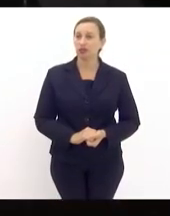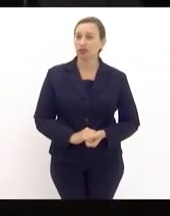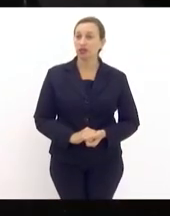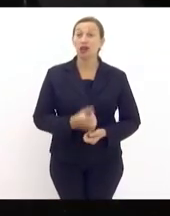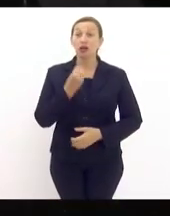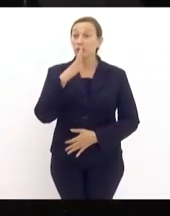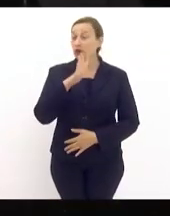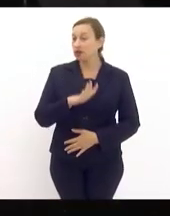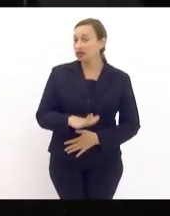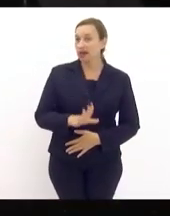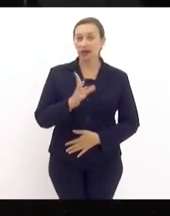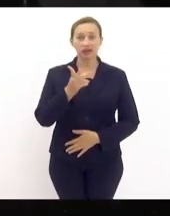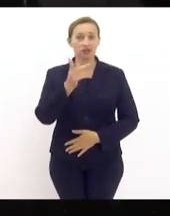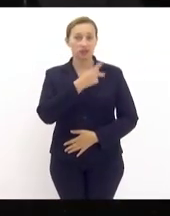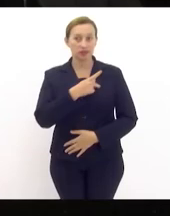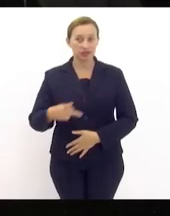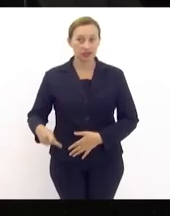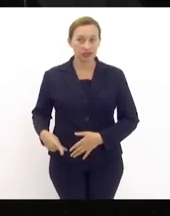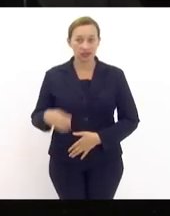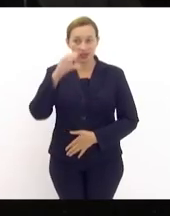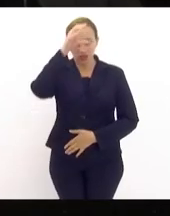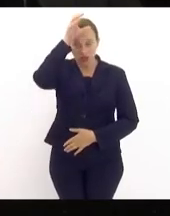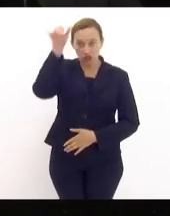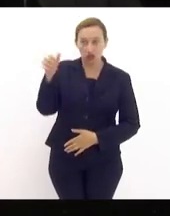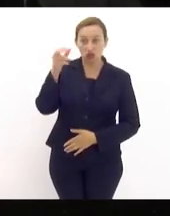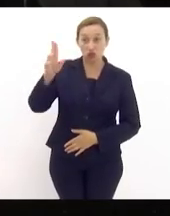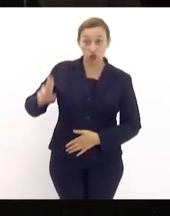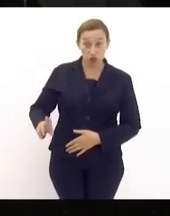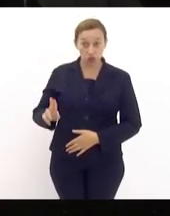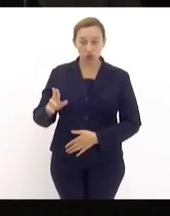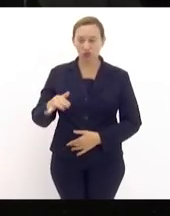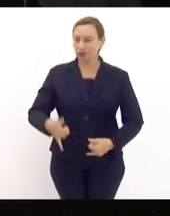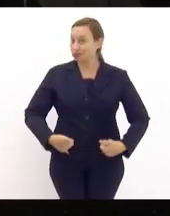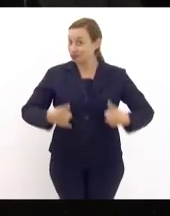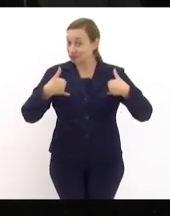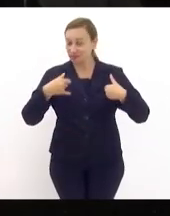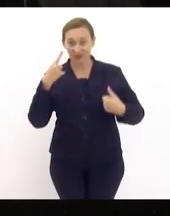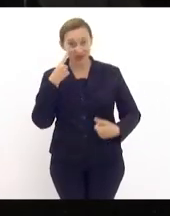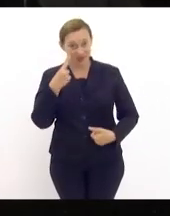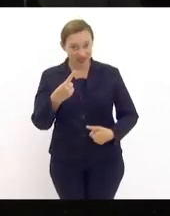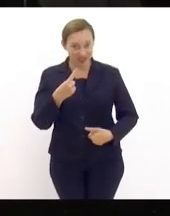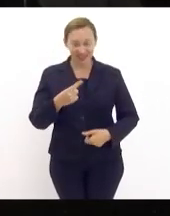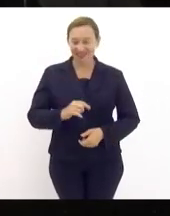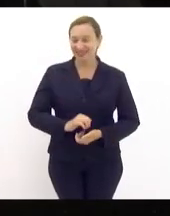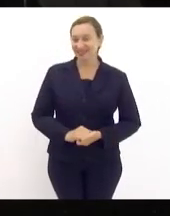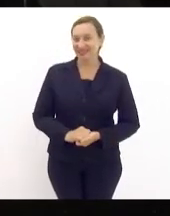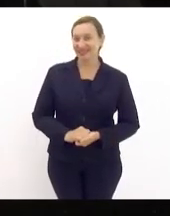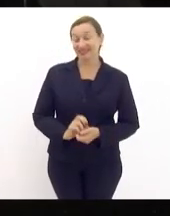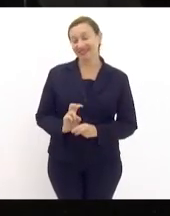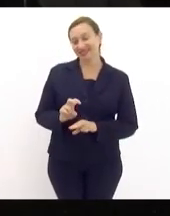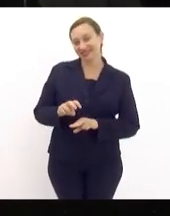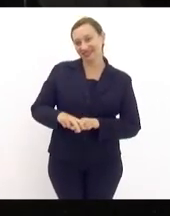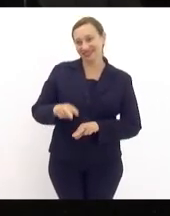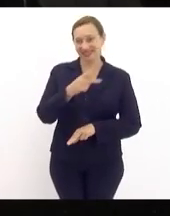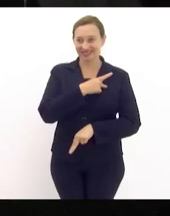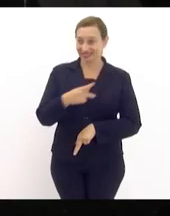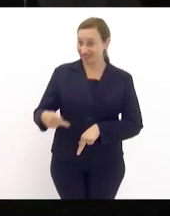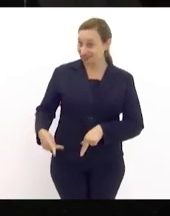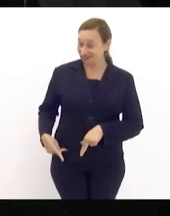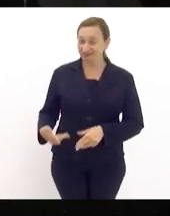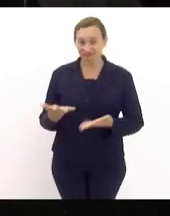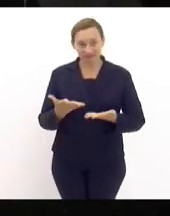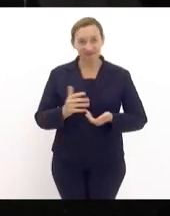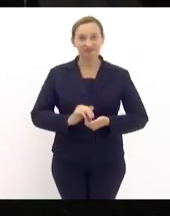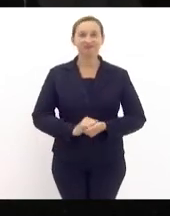Boa tarde, presidente Tia Ju. Muito nos orgulha de vê-la sentada nesta